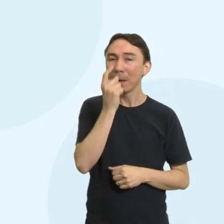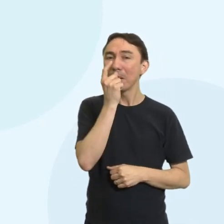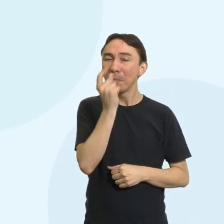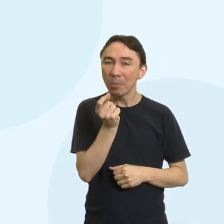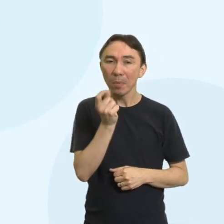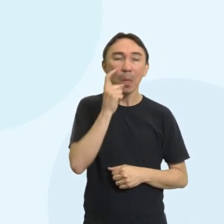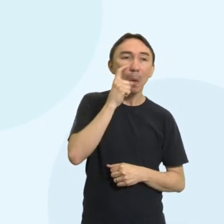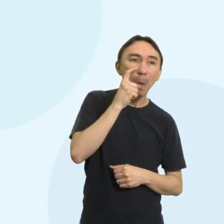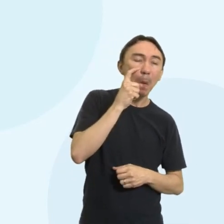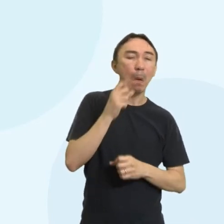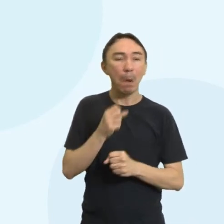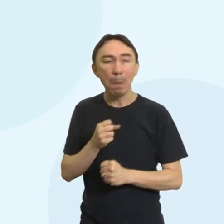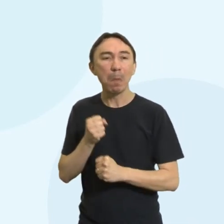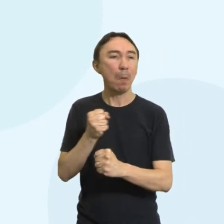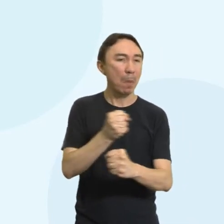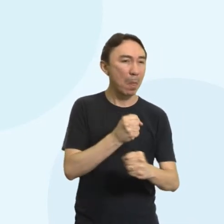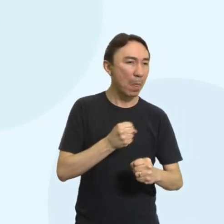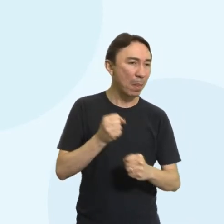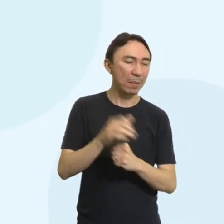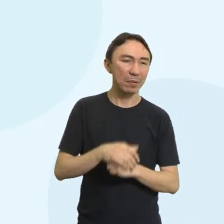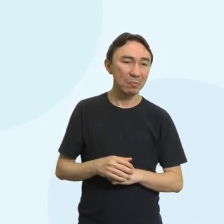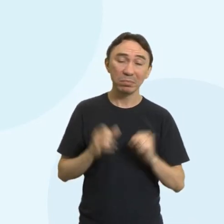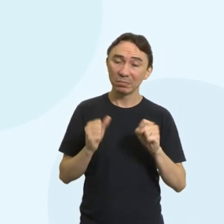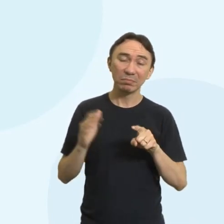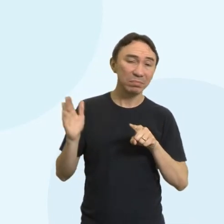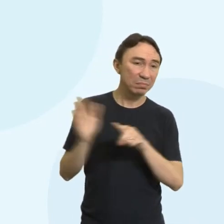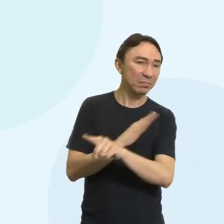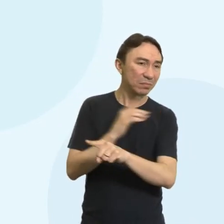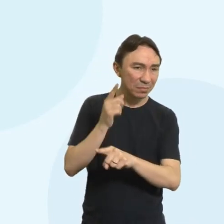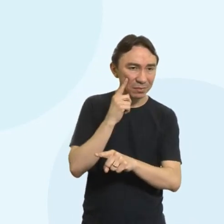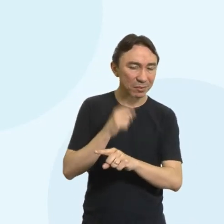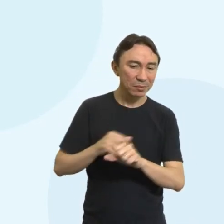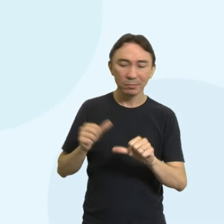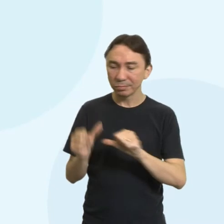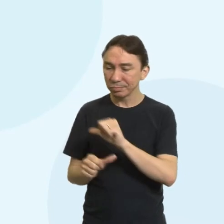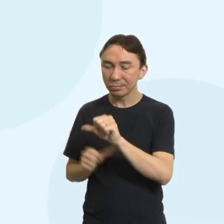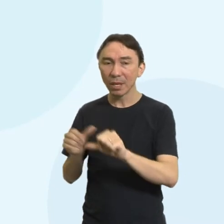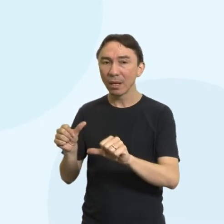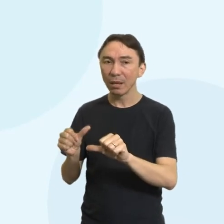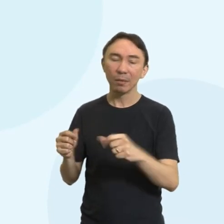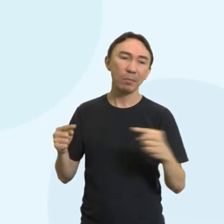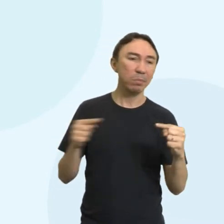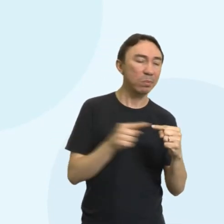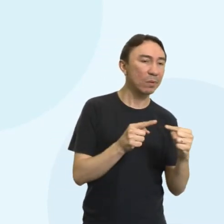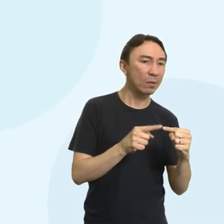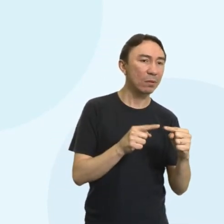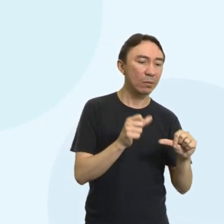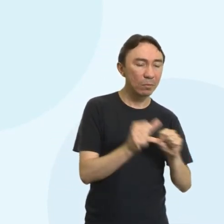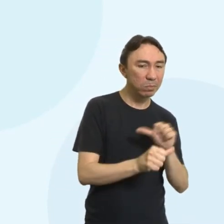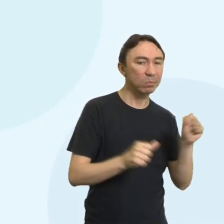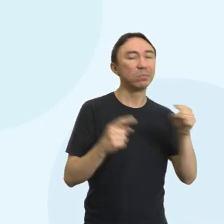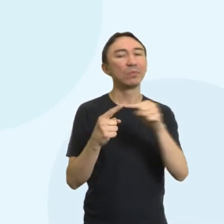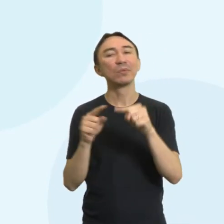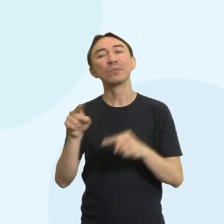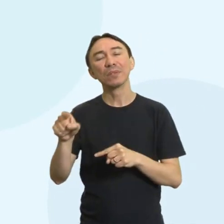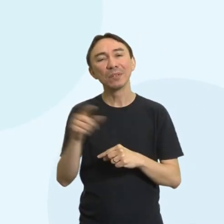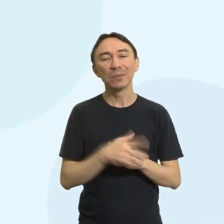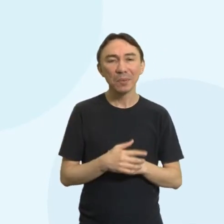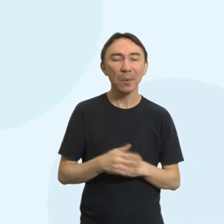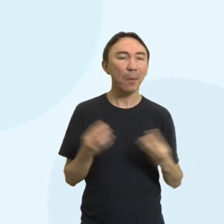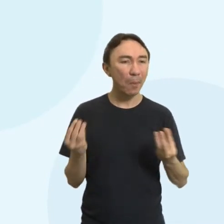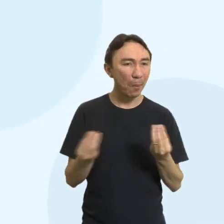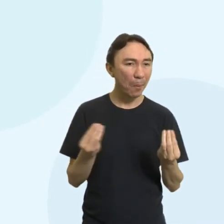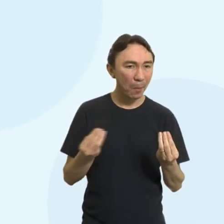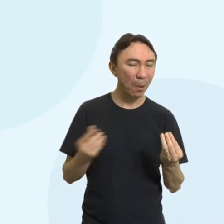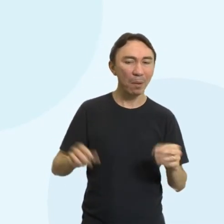vaso. Perguntas de transferência, já aconteceu de algum objeto seu quebrar, o que você fez